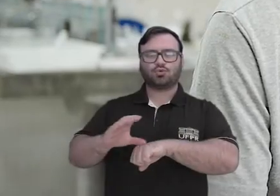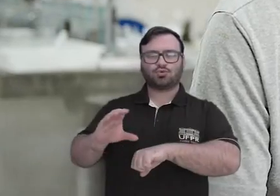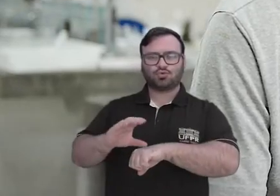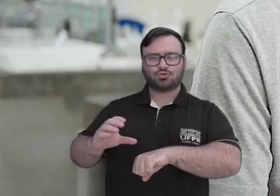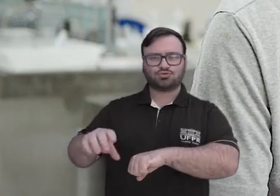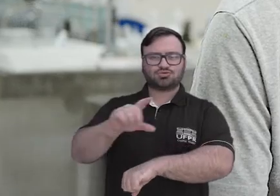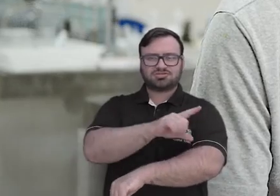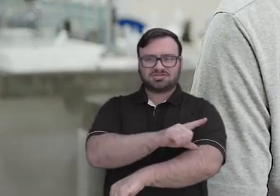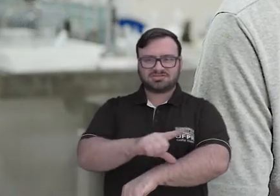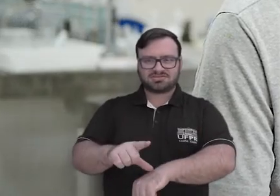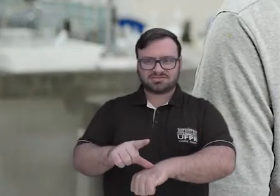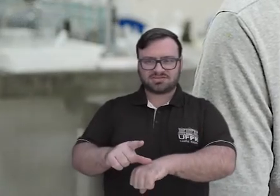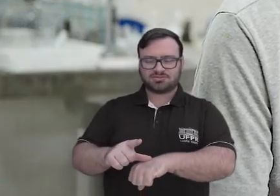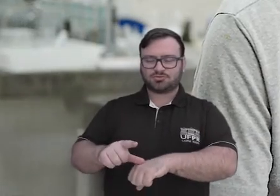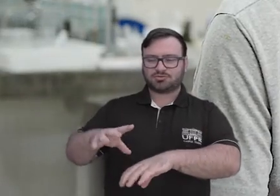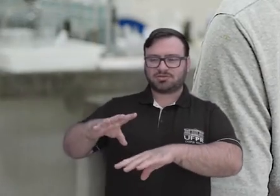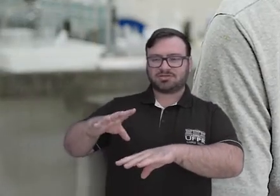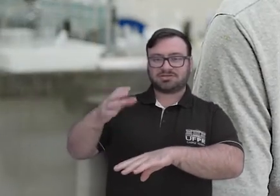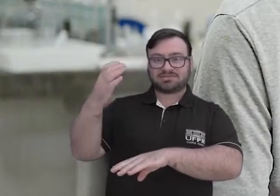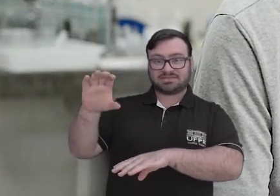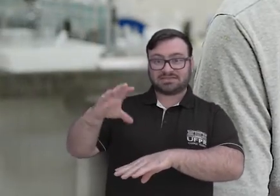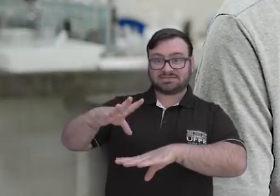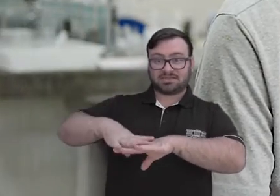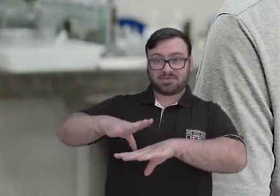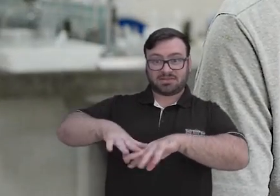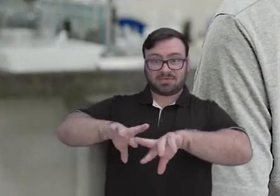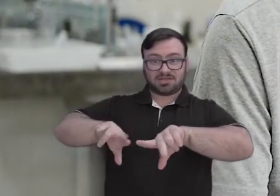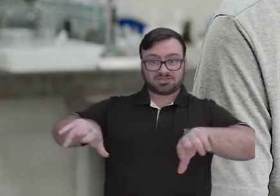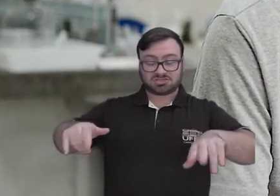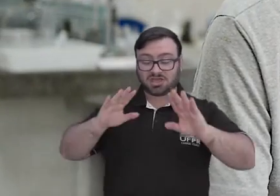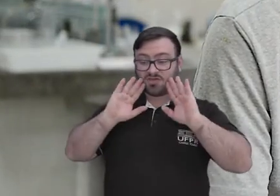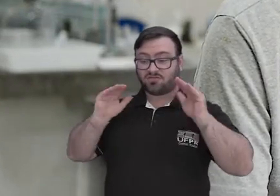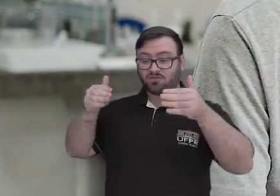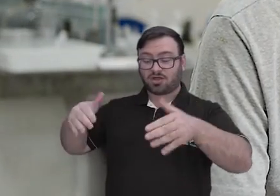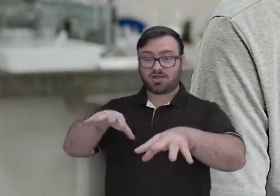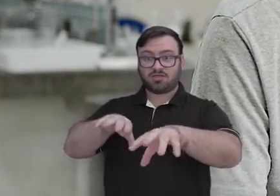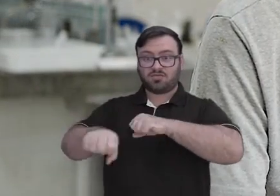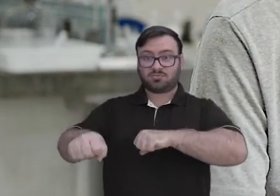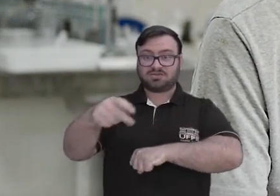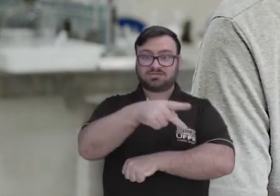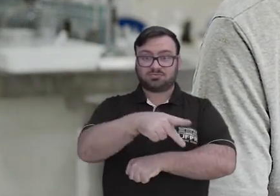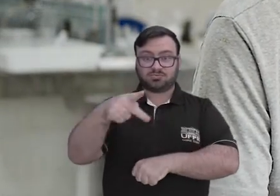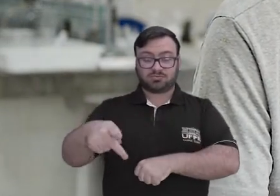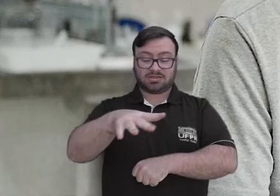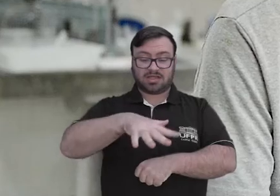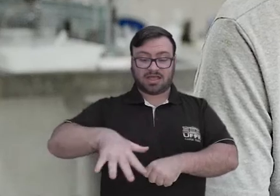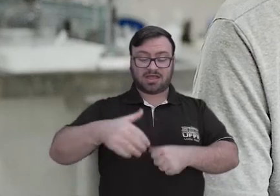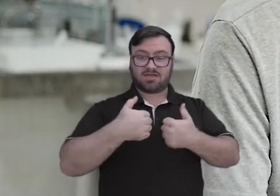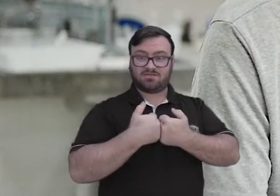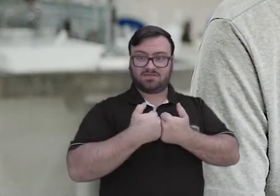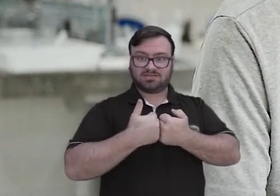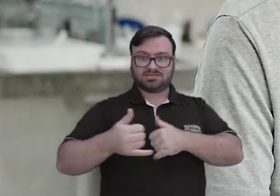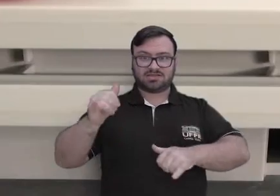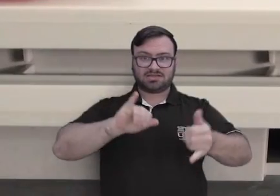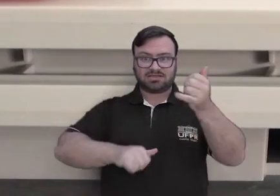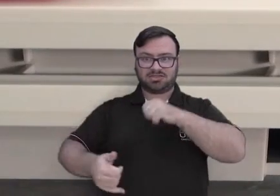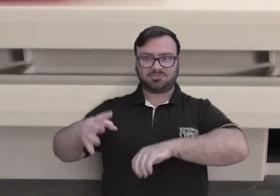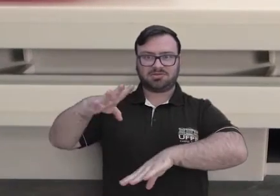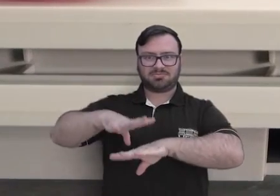curso de licenciatura em Ciências Exatas, ele é destinado à formação de professores das áreas de Física, Química e